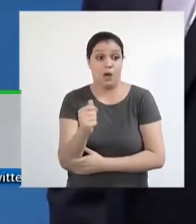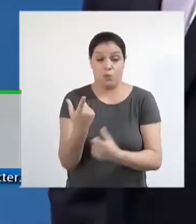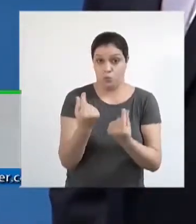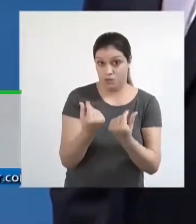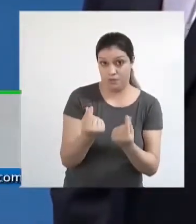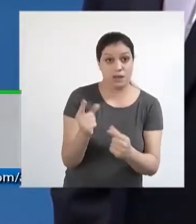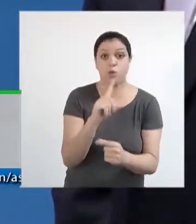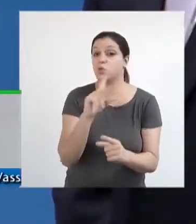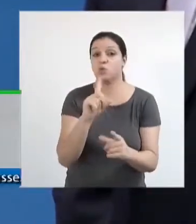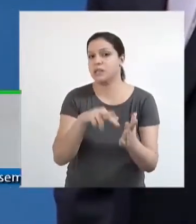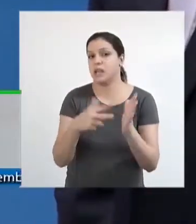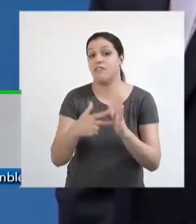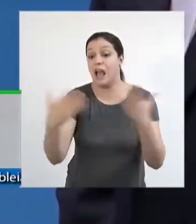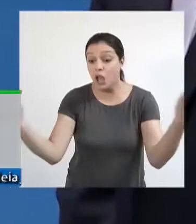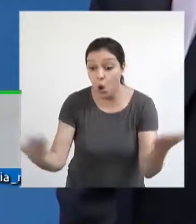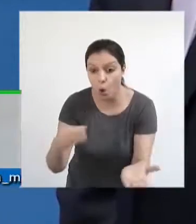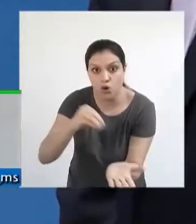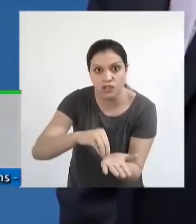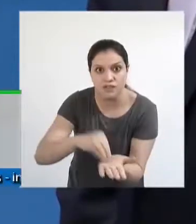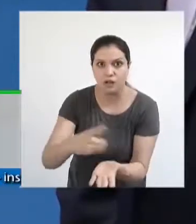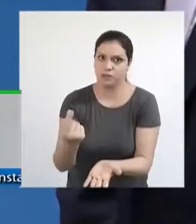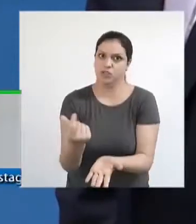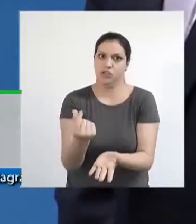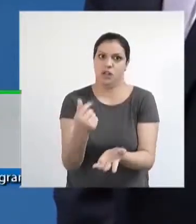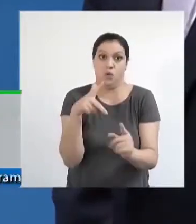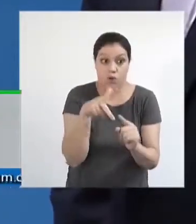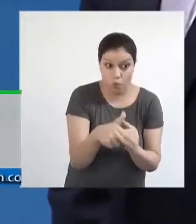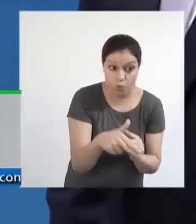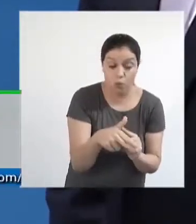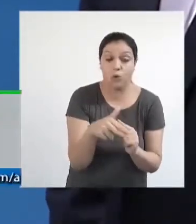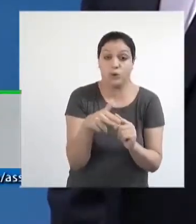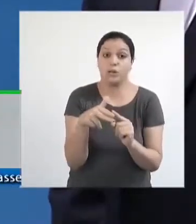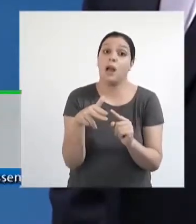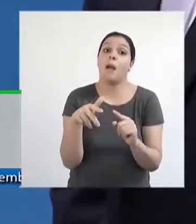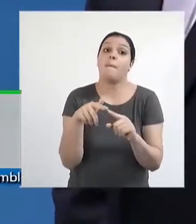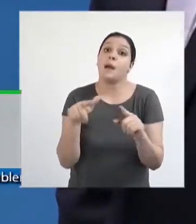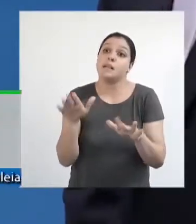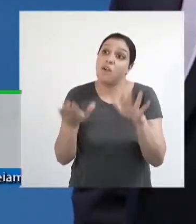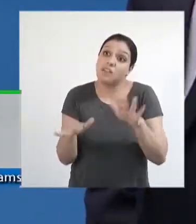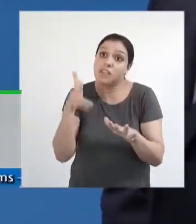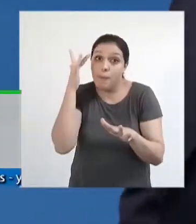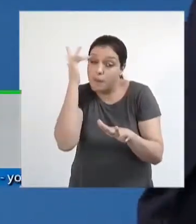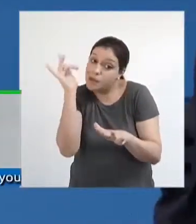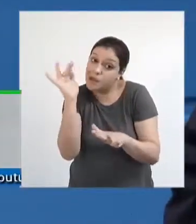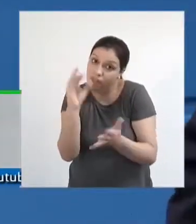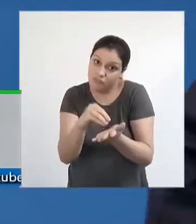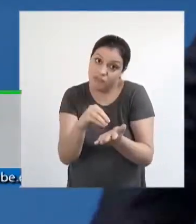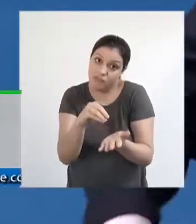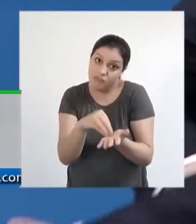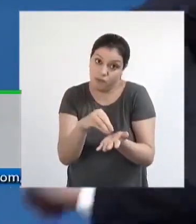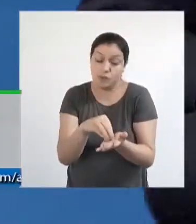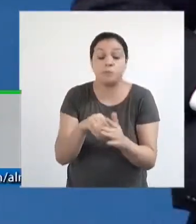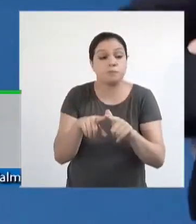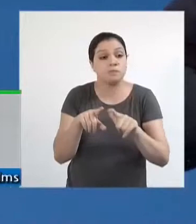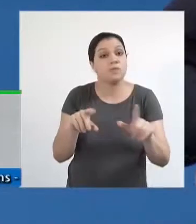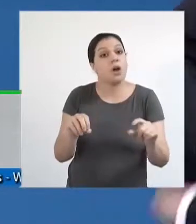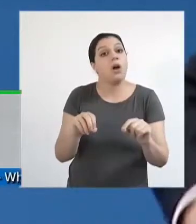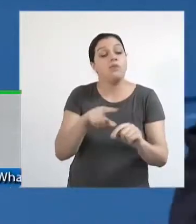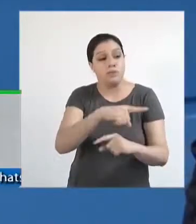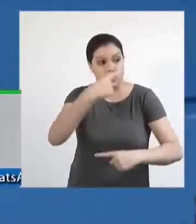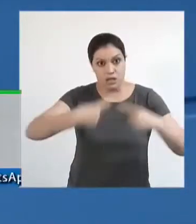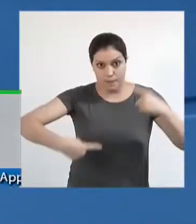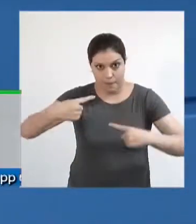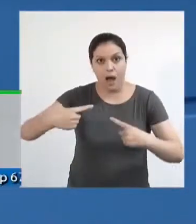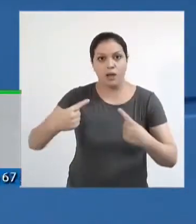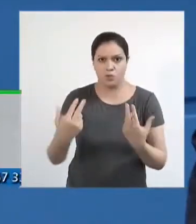amanhã. Mas me preocupa, e o senhor tem razão quando traz esse debate para cá como professor, é o fato de